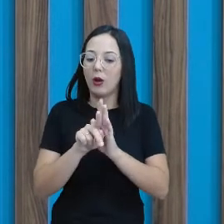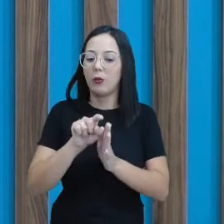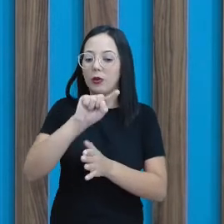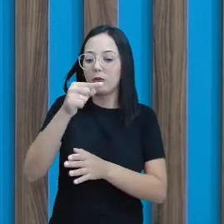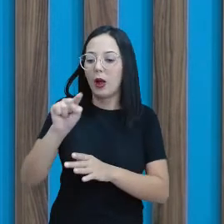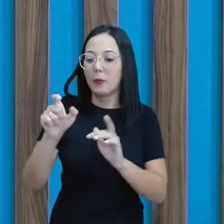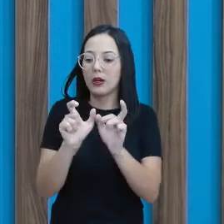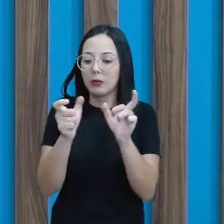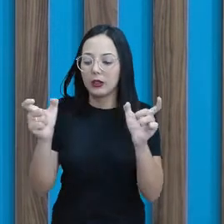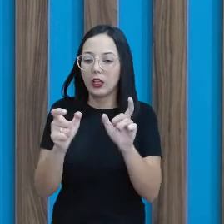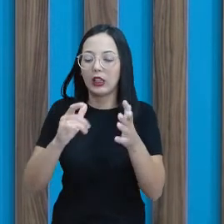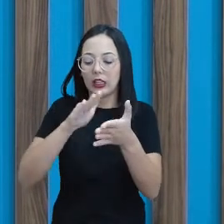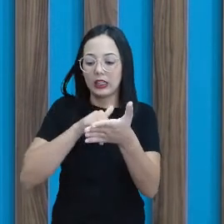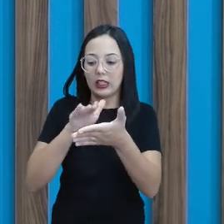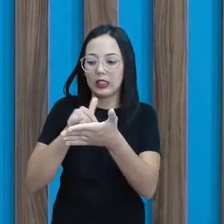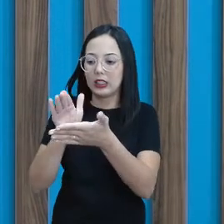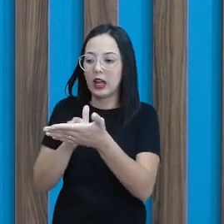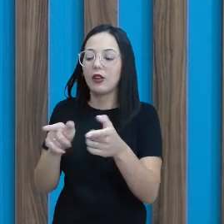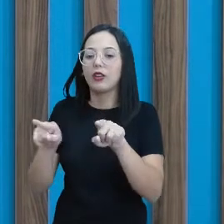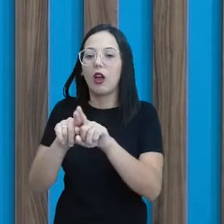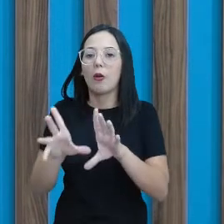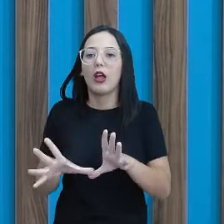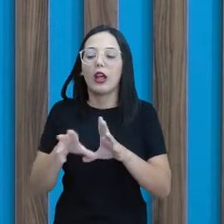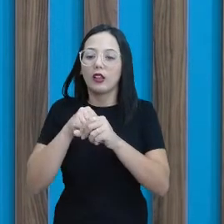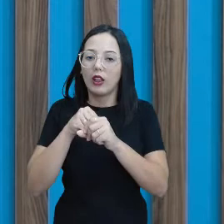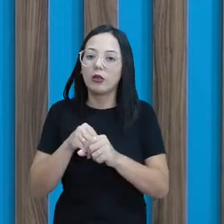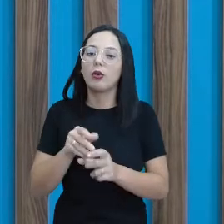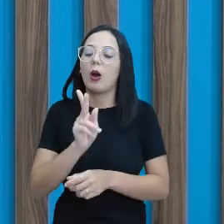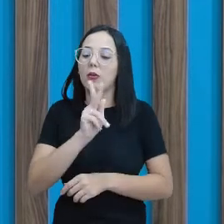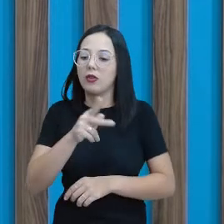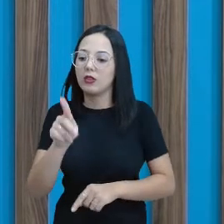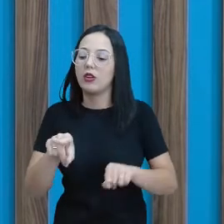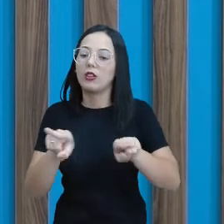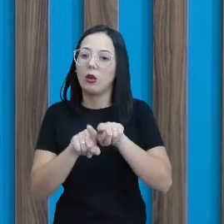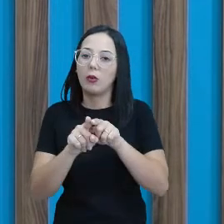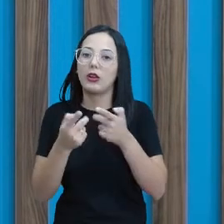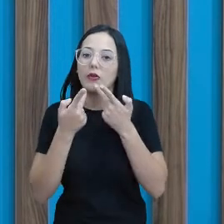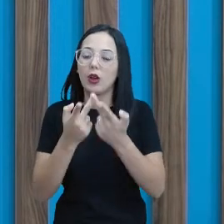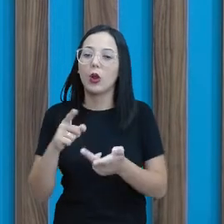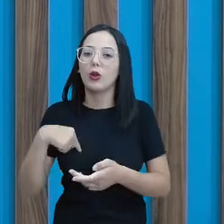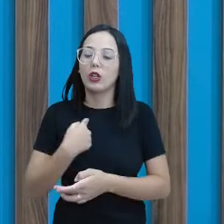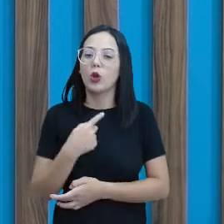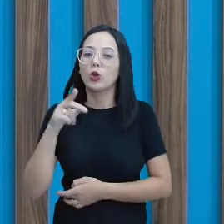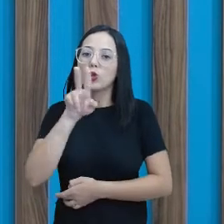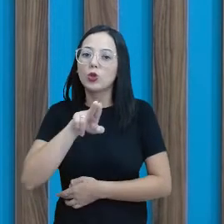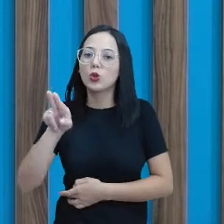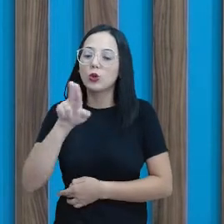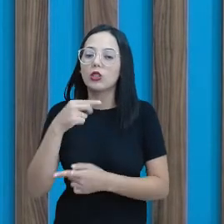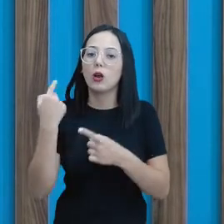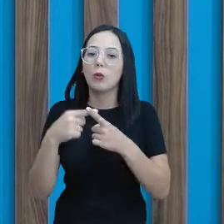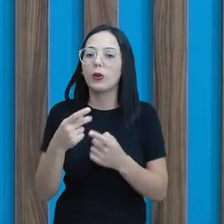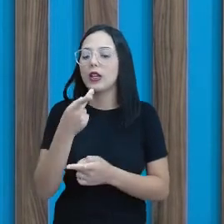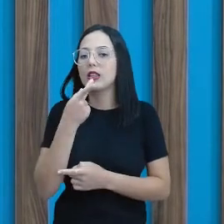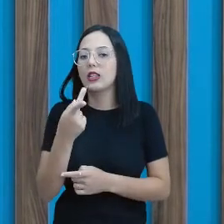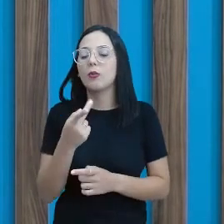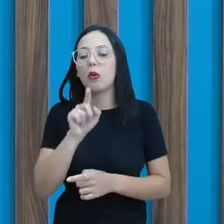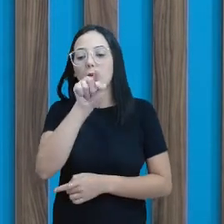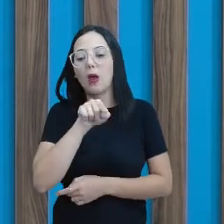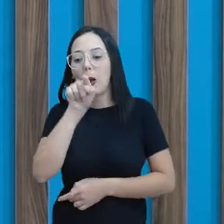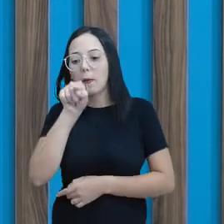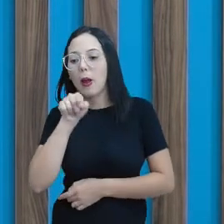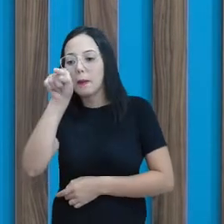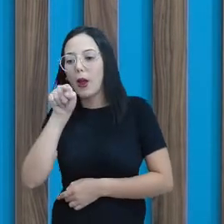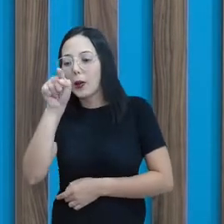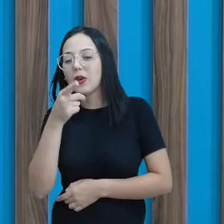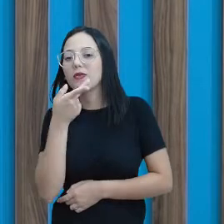da gramática, tiraram de lá. E na rede social, como a professora Camille estava dizendo, né? A gente usa, por exemplo, 50